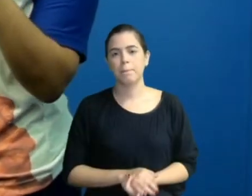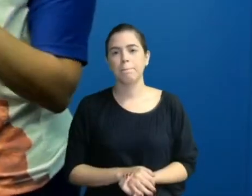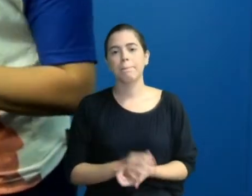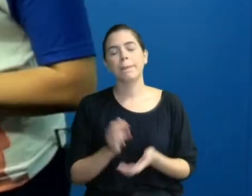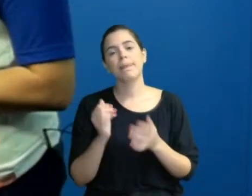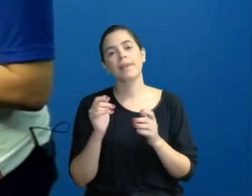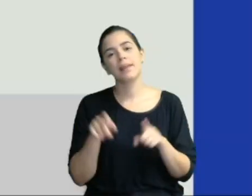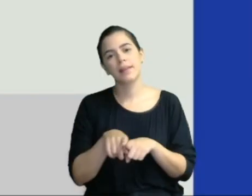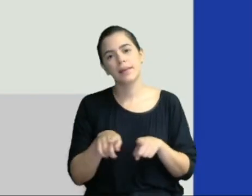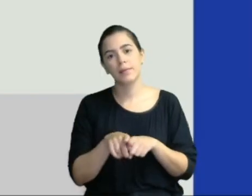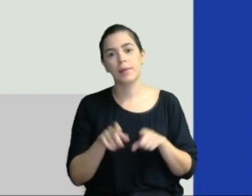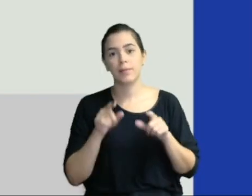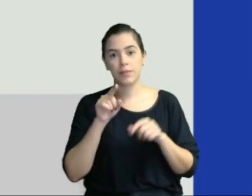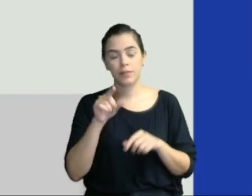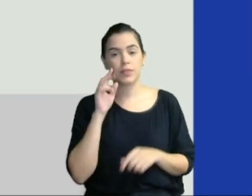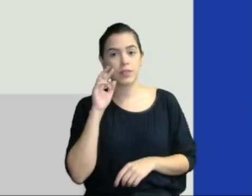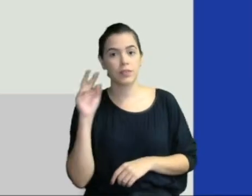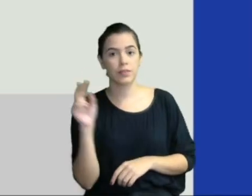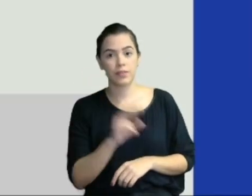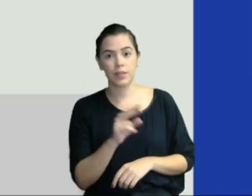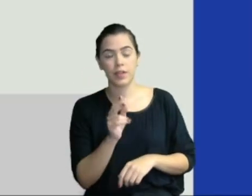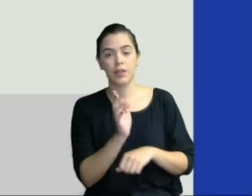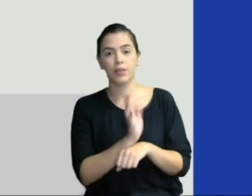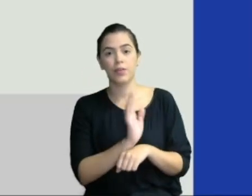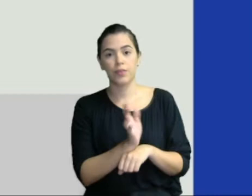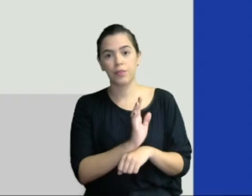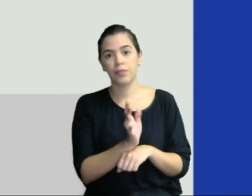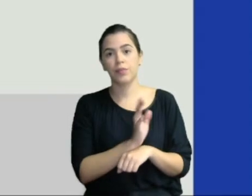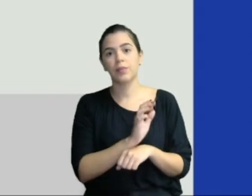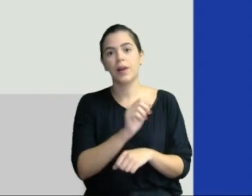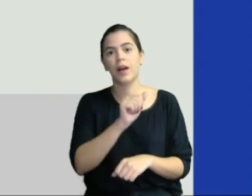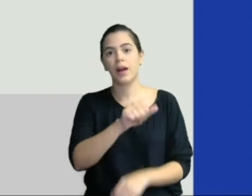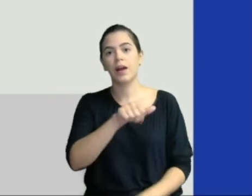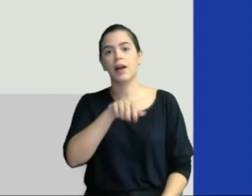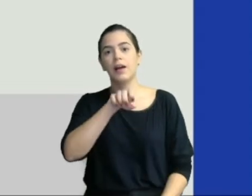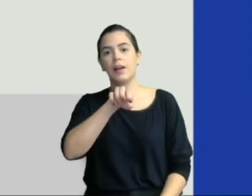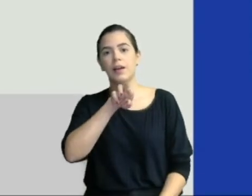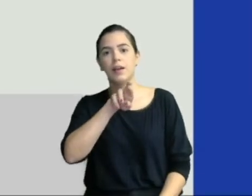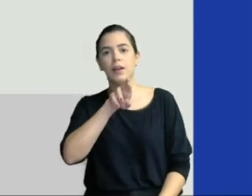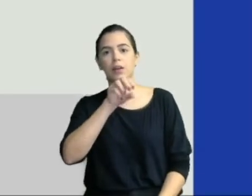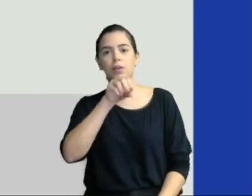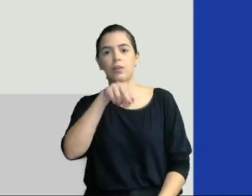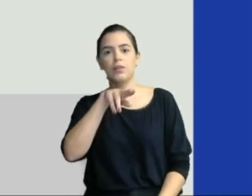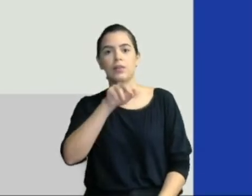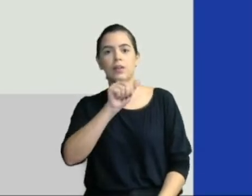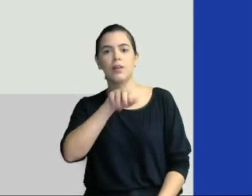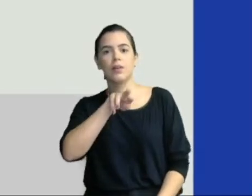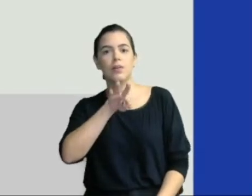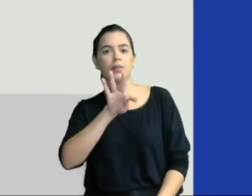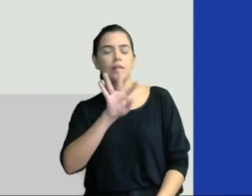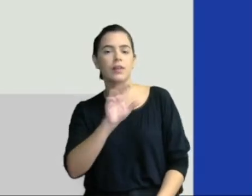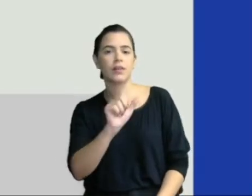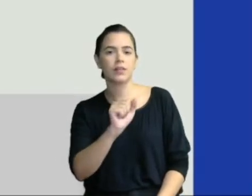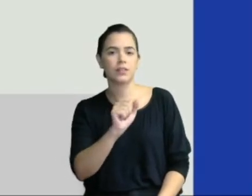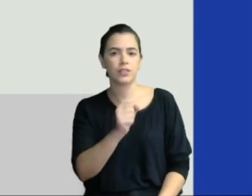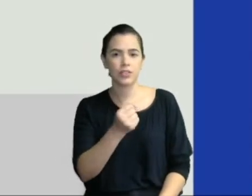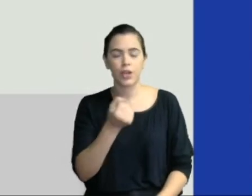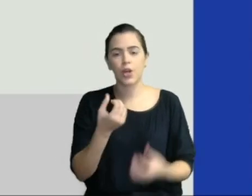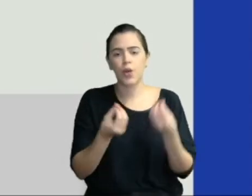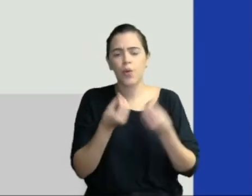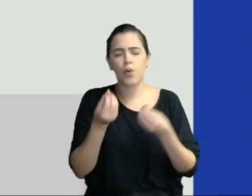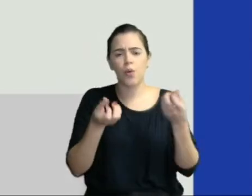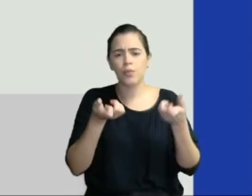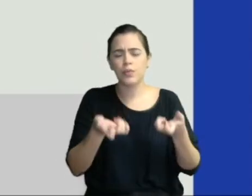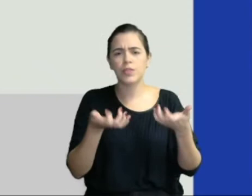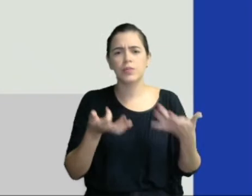Indico para vocês assistirem o filme Aeronautas, tá bem? Que conta a história de como uma